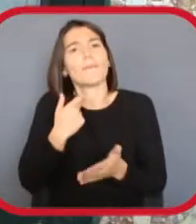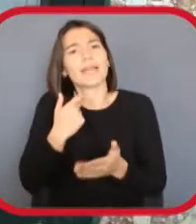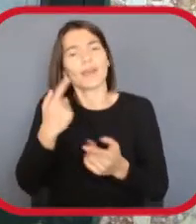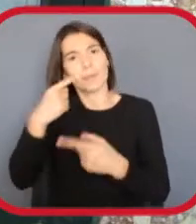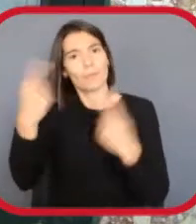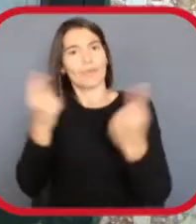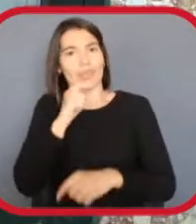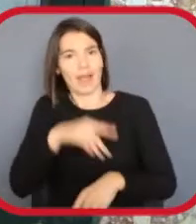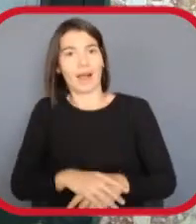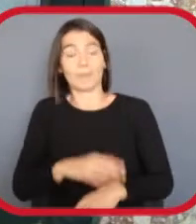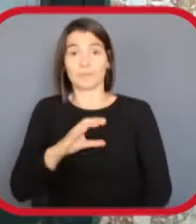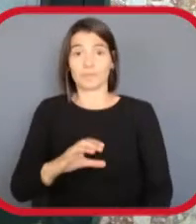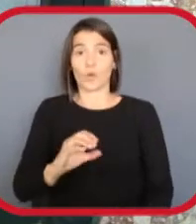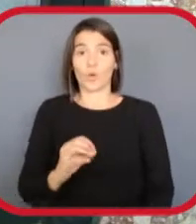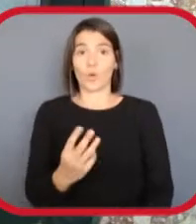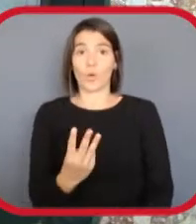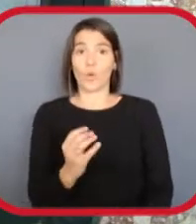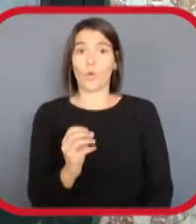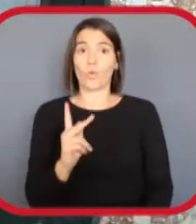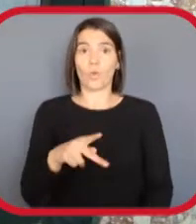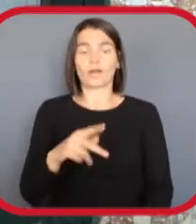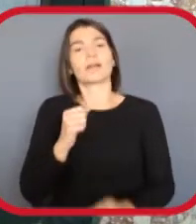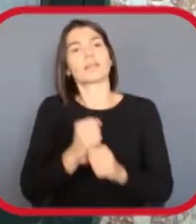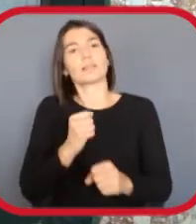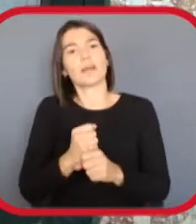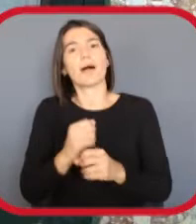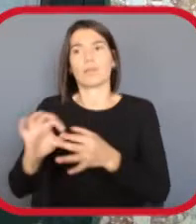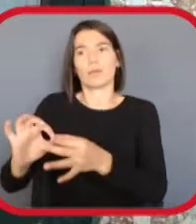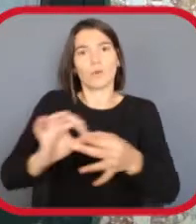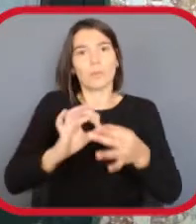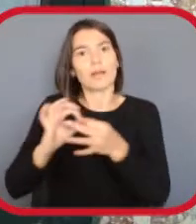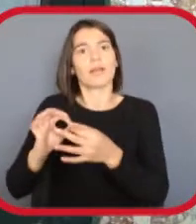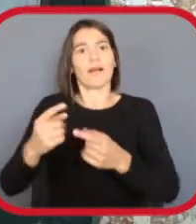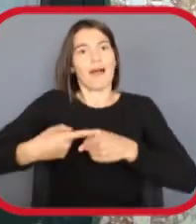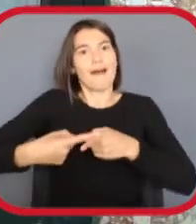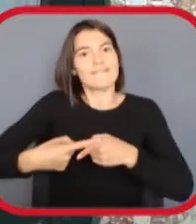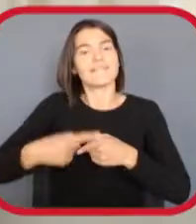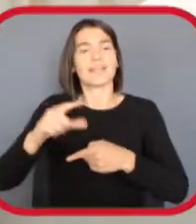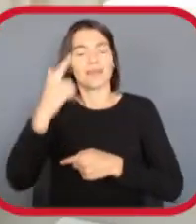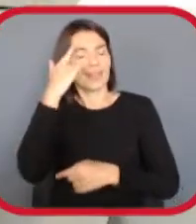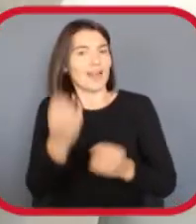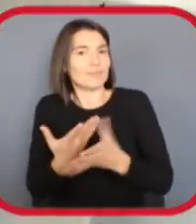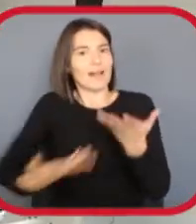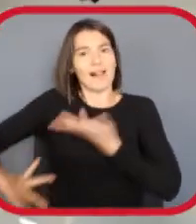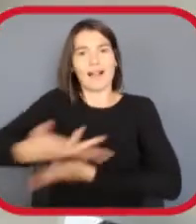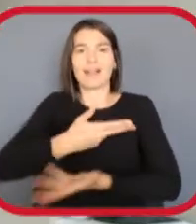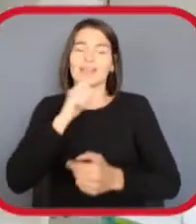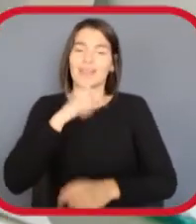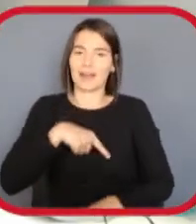pequeno negócio. O cowork assume-se assim como uma forma de trabalhar cooperativa, motivadora e criativa.